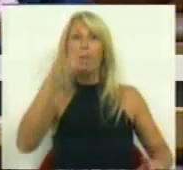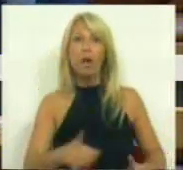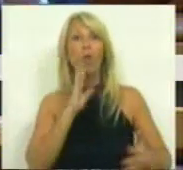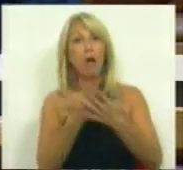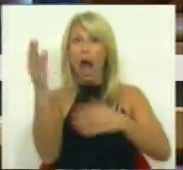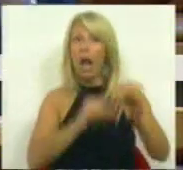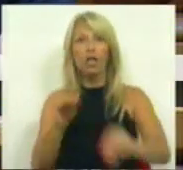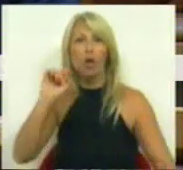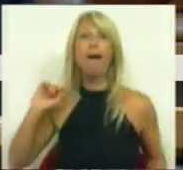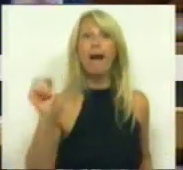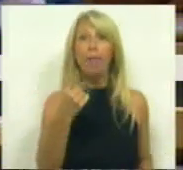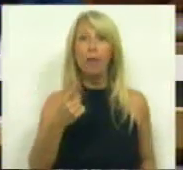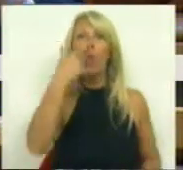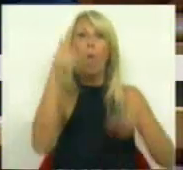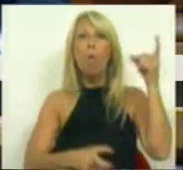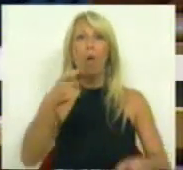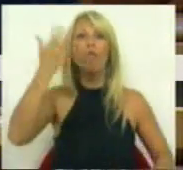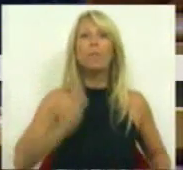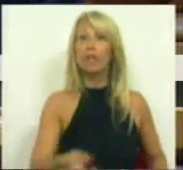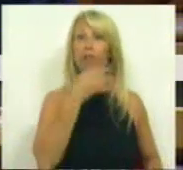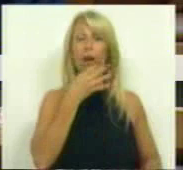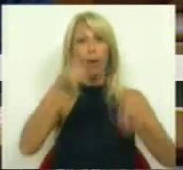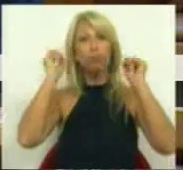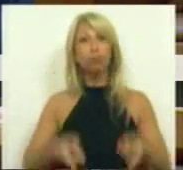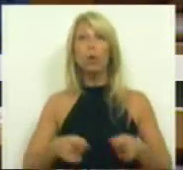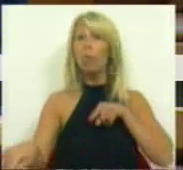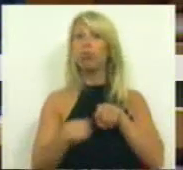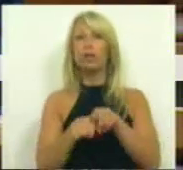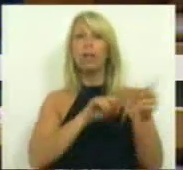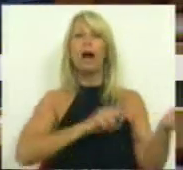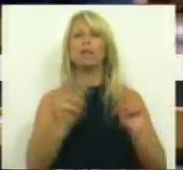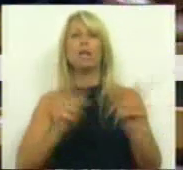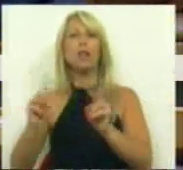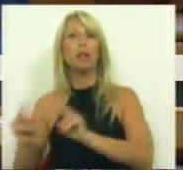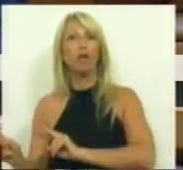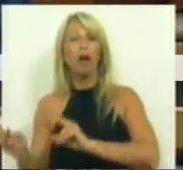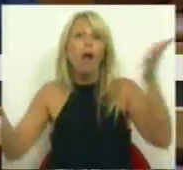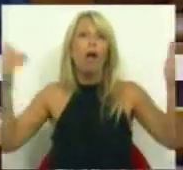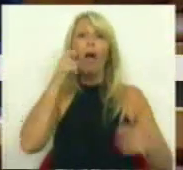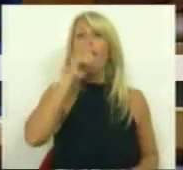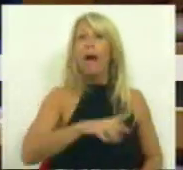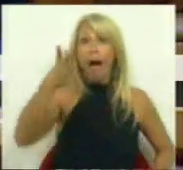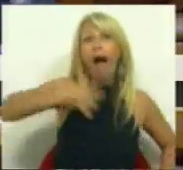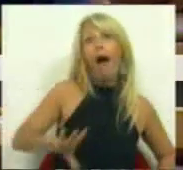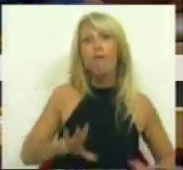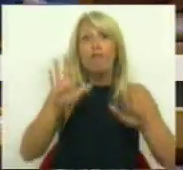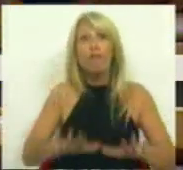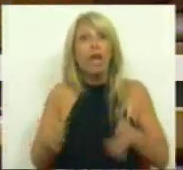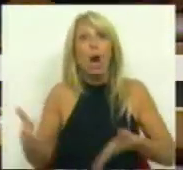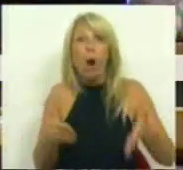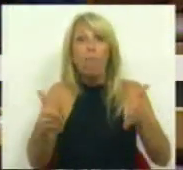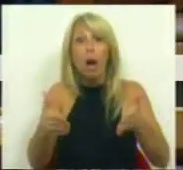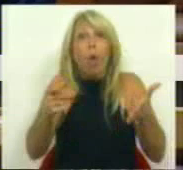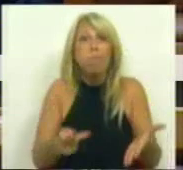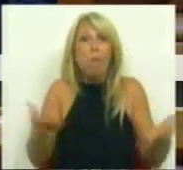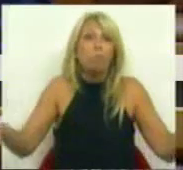para dar a palavra ao povo, para encetar uma política alternativa. E, portanto, quem quer ficar pelo caminho, deixando em